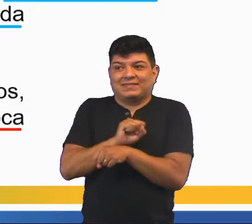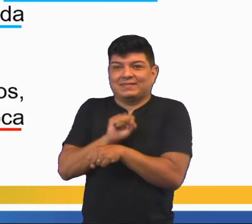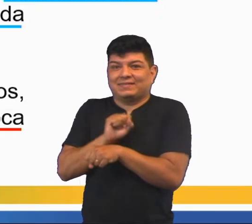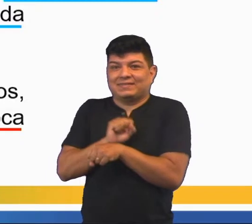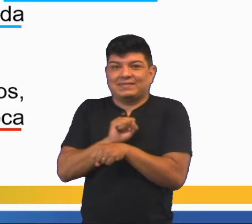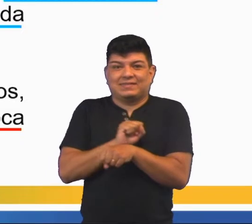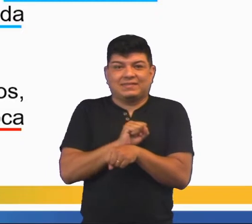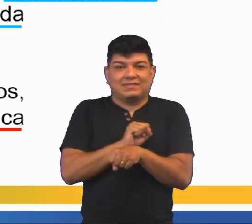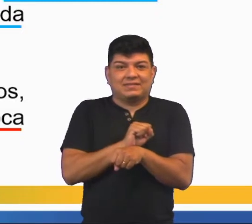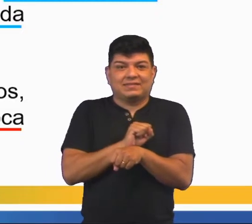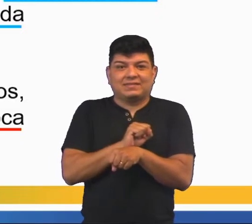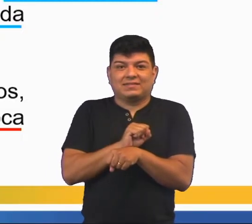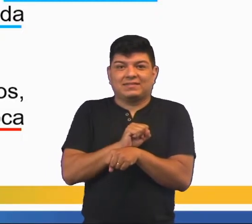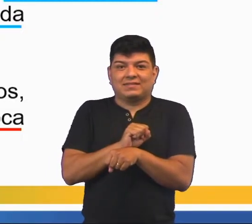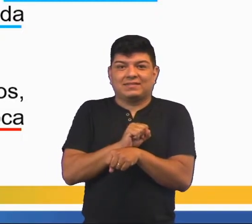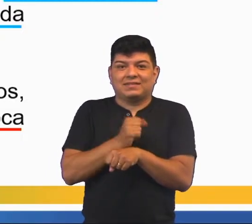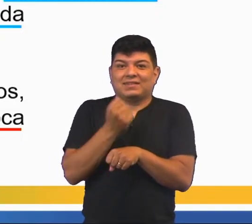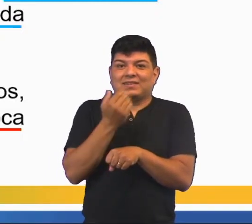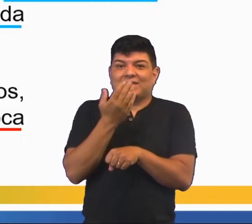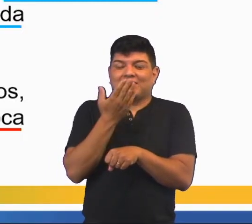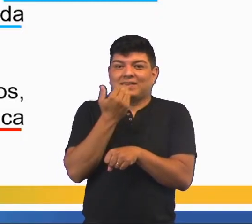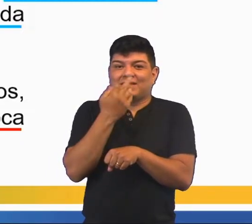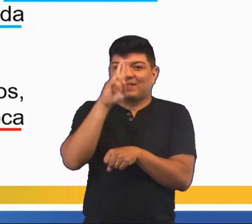ficava esperando. O almoço